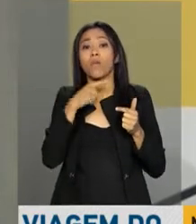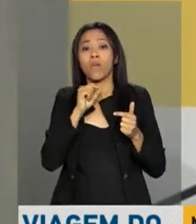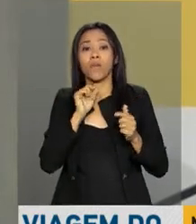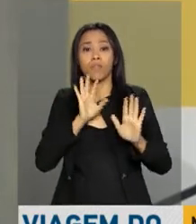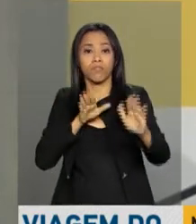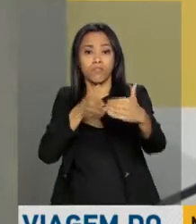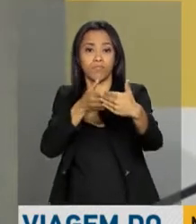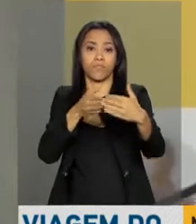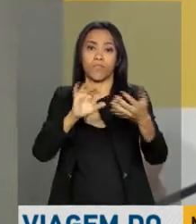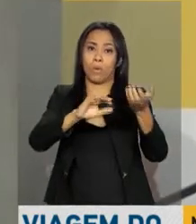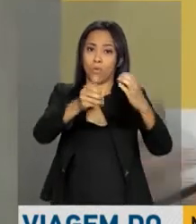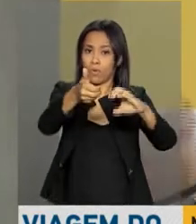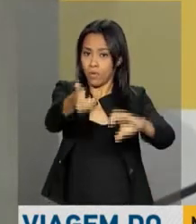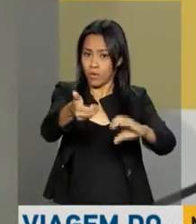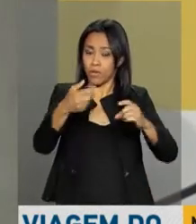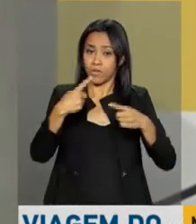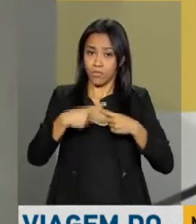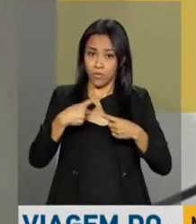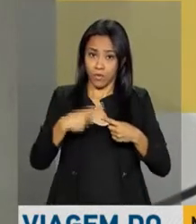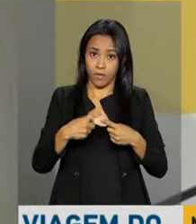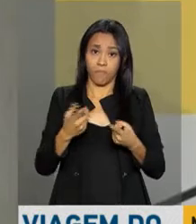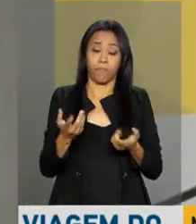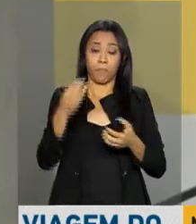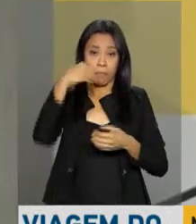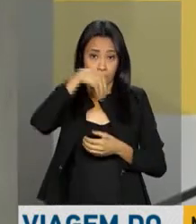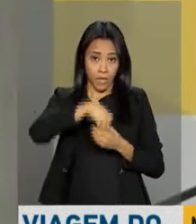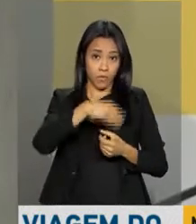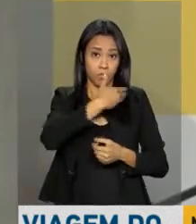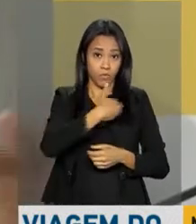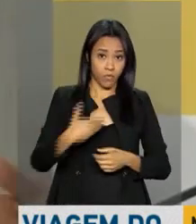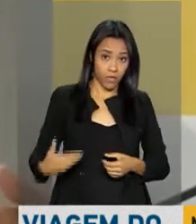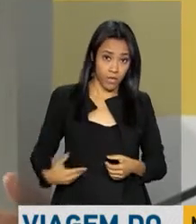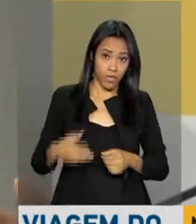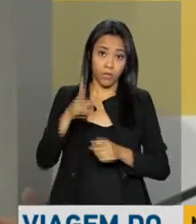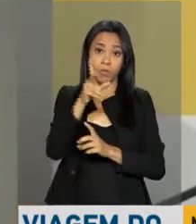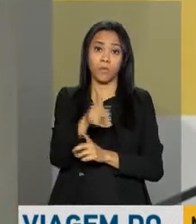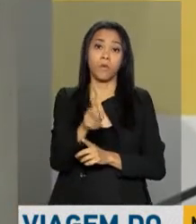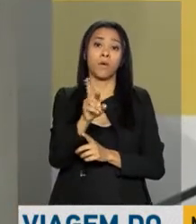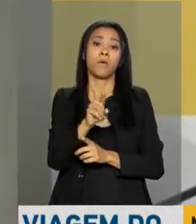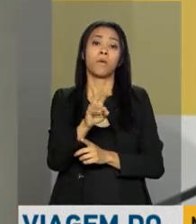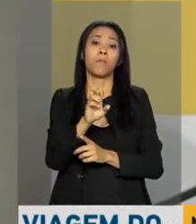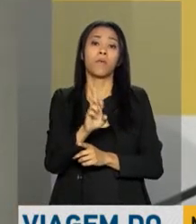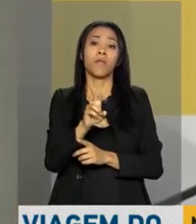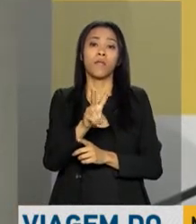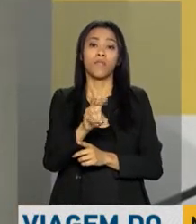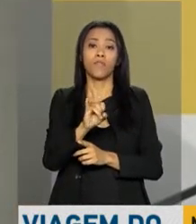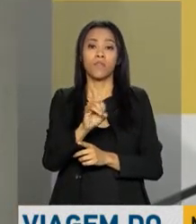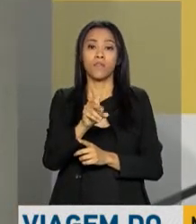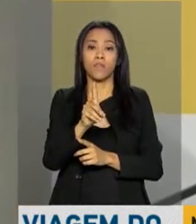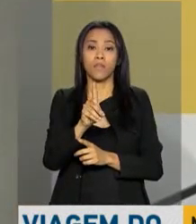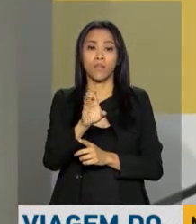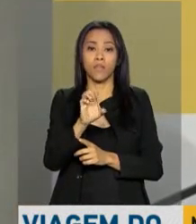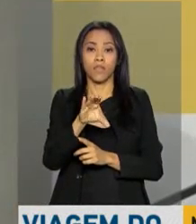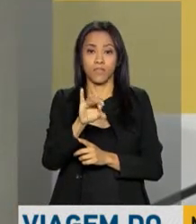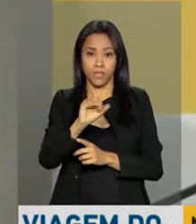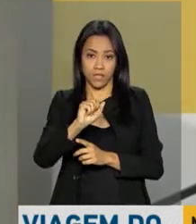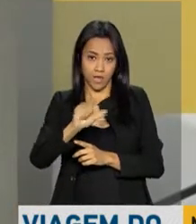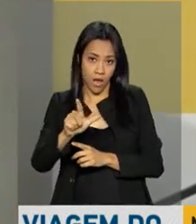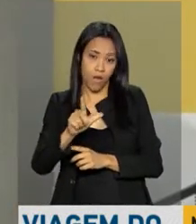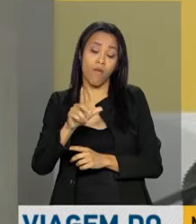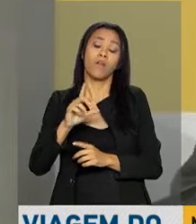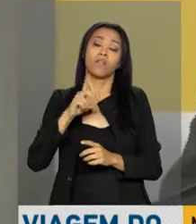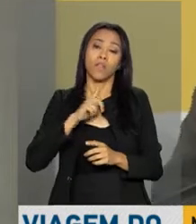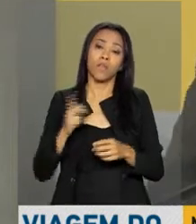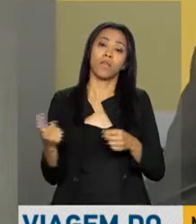num sistema presidencial democrático você governa juntamente com o poder legislativo não pode